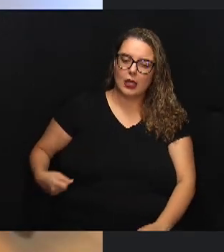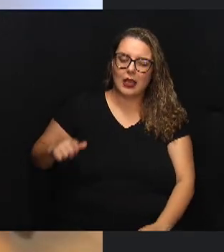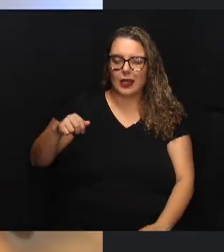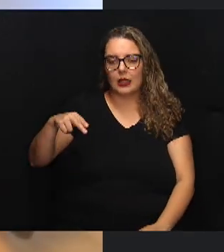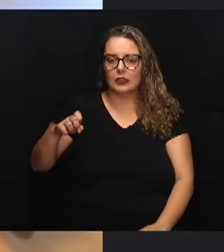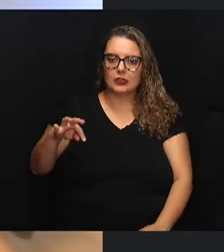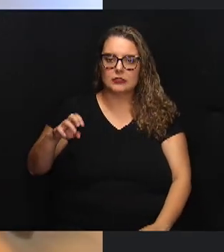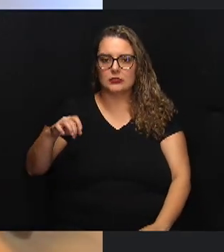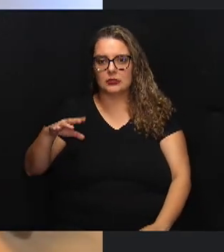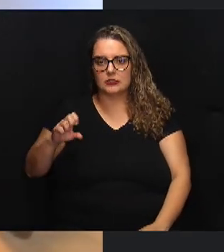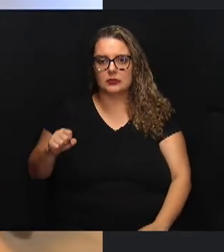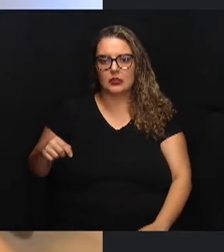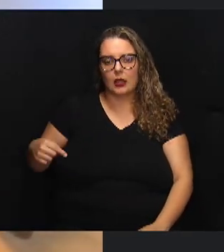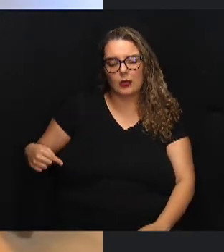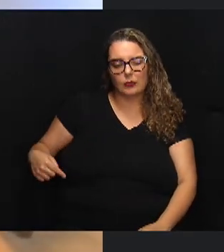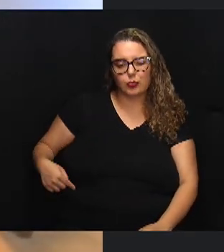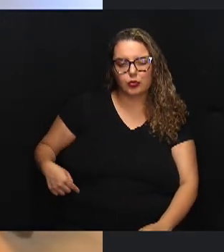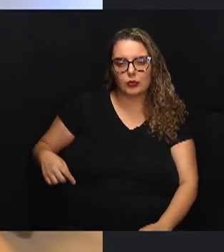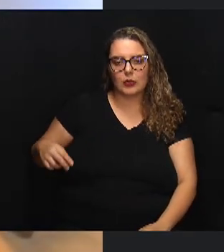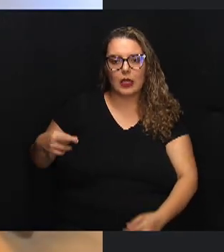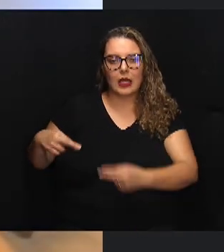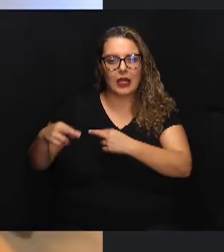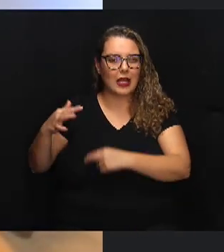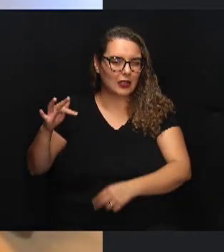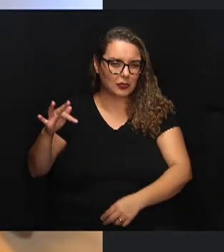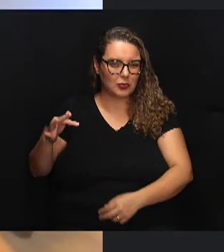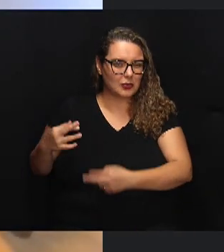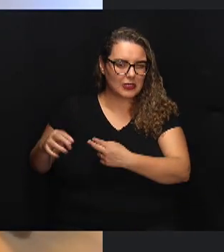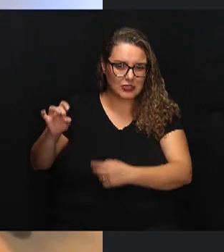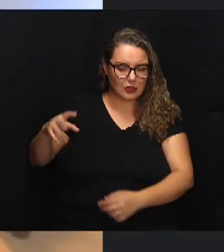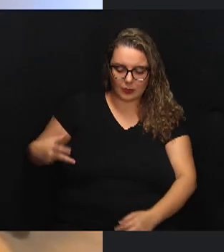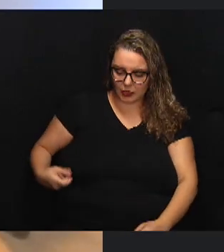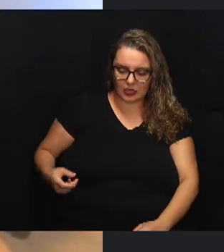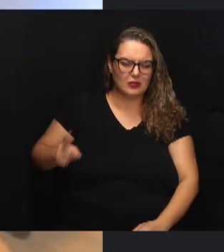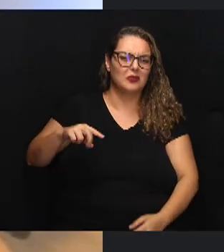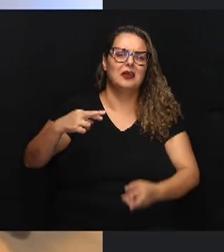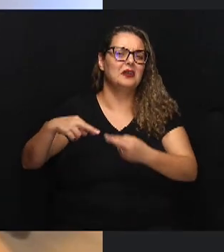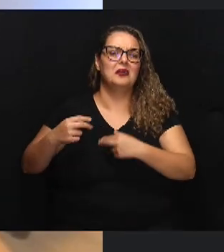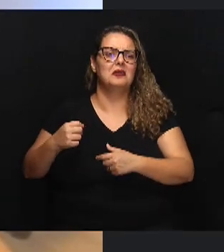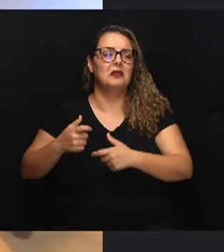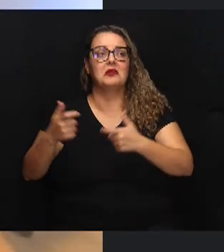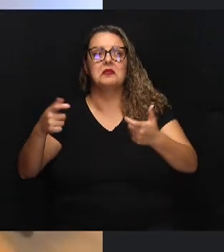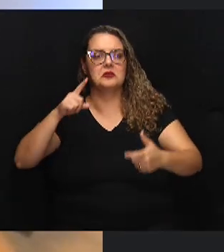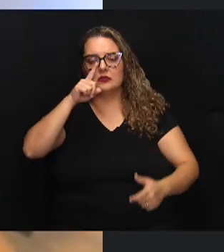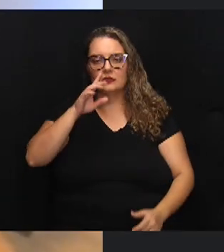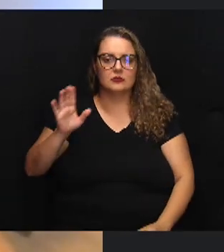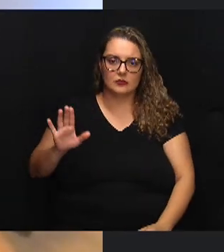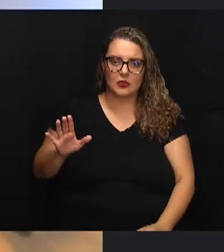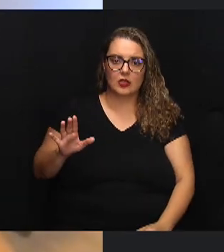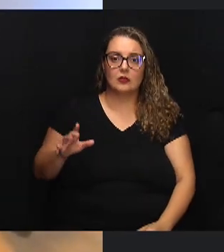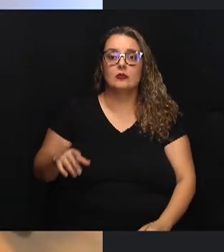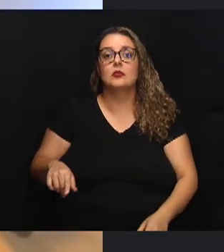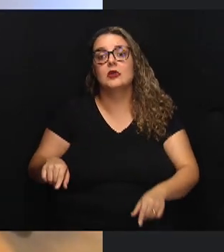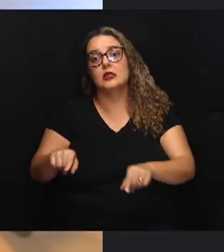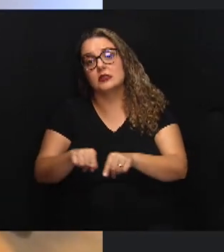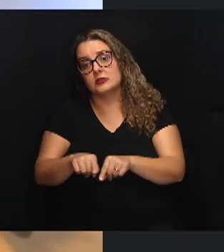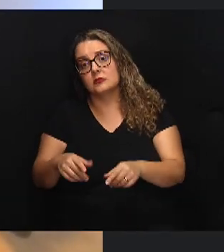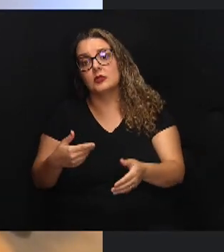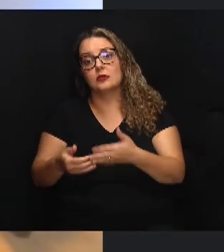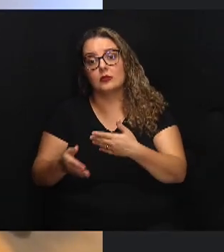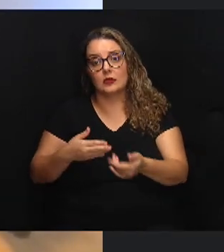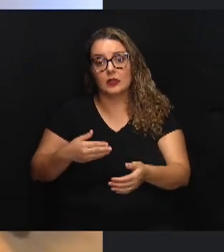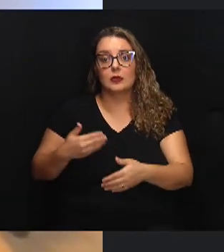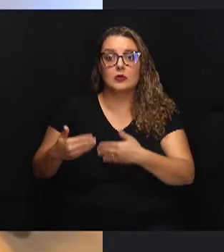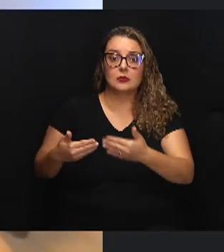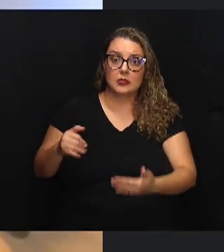pequeno ponto ali de anestesia, então não é um procedimento que está associado a grandes riscos, mas realmente qualquer procedimento invasivo a